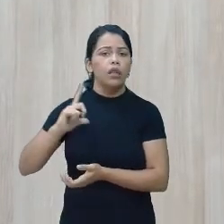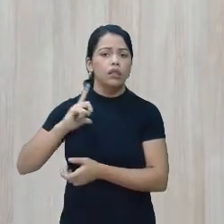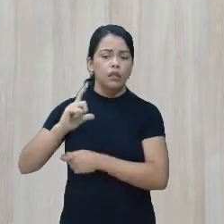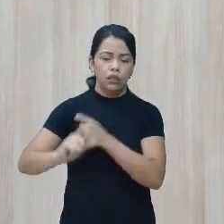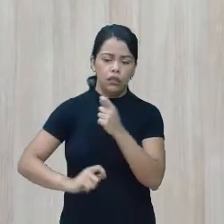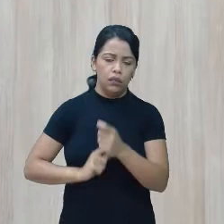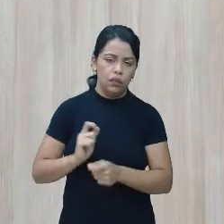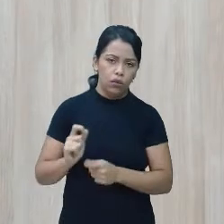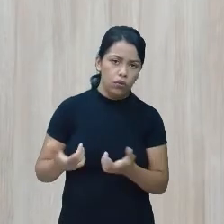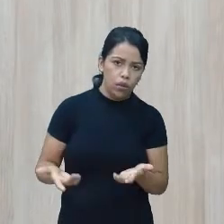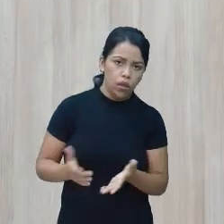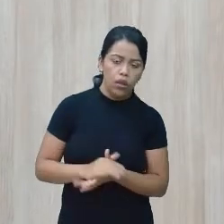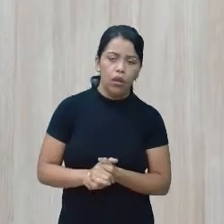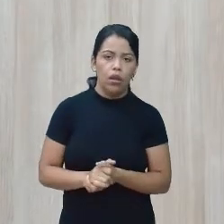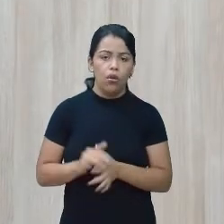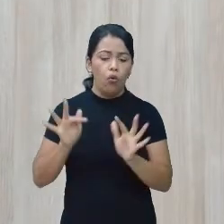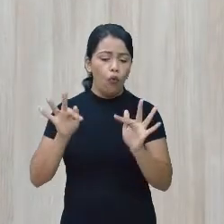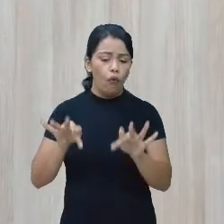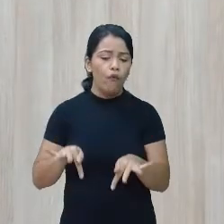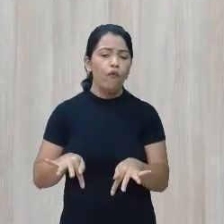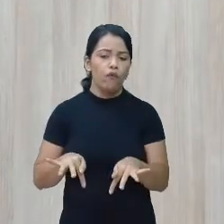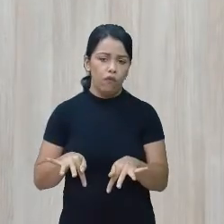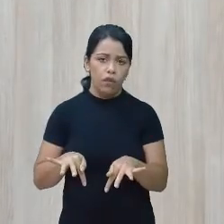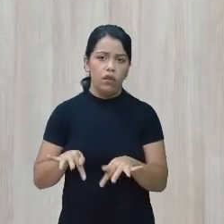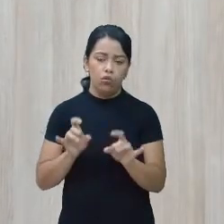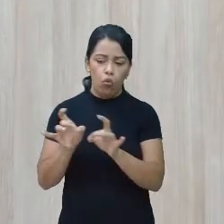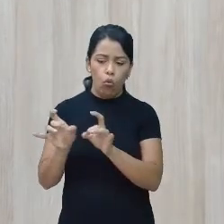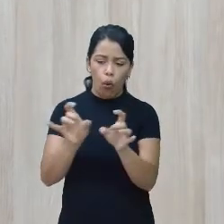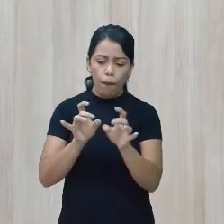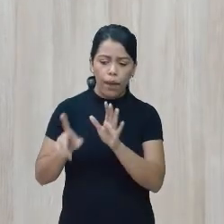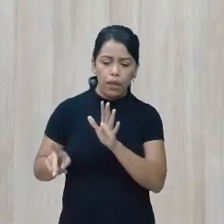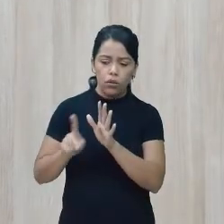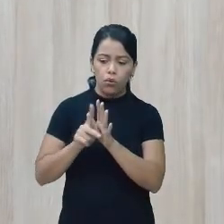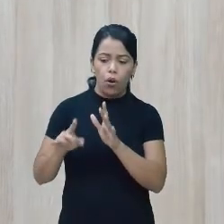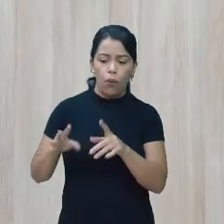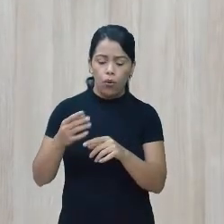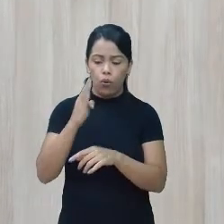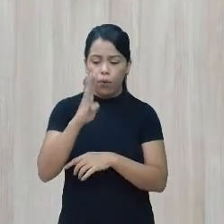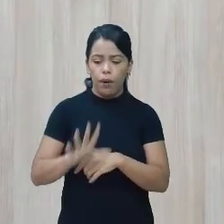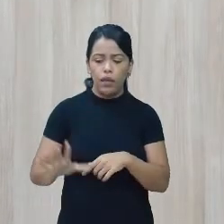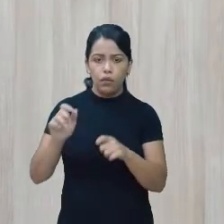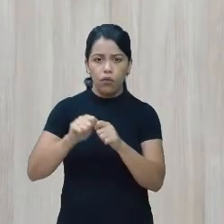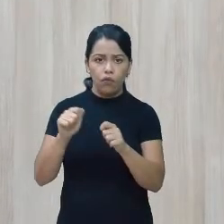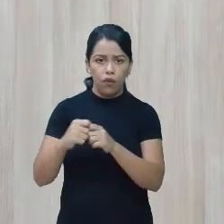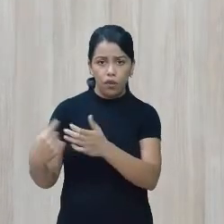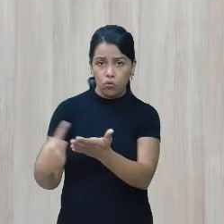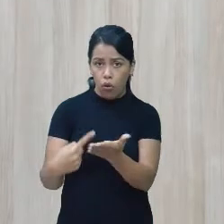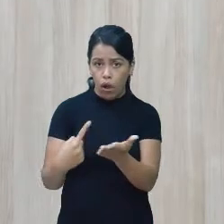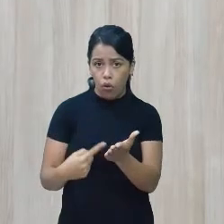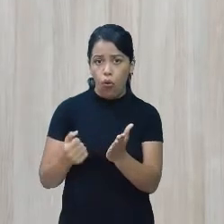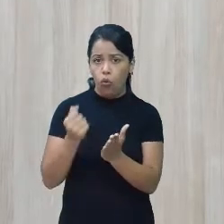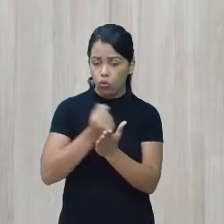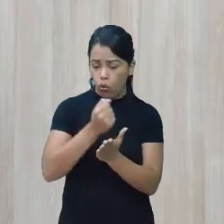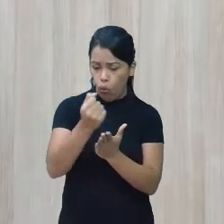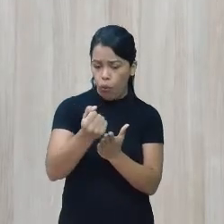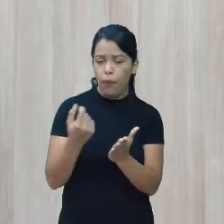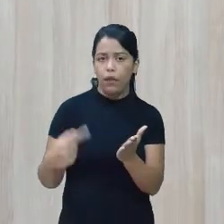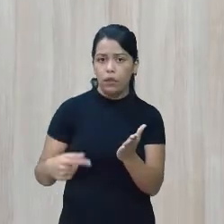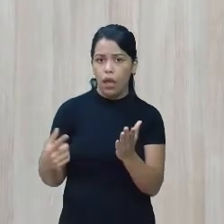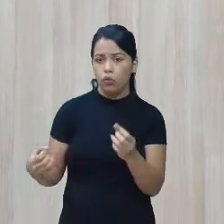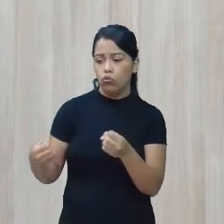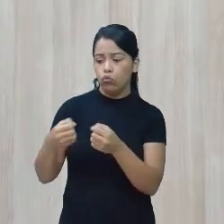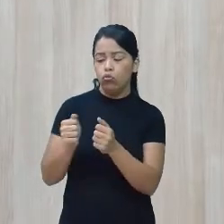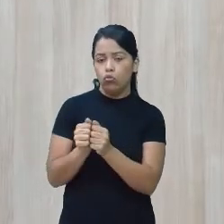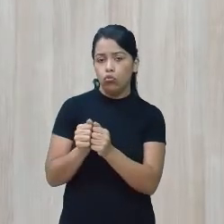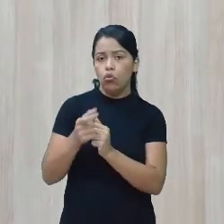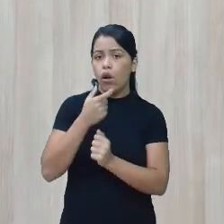anunciava de algum modo o fim do tráfico. Né? O Brasil tinha feito um acordo para acabar com o tráfico de pessoas escravizadas da África, fez um acordo com a